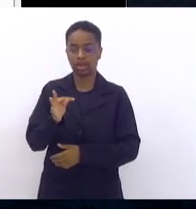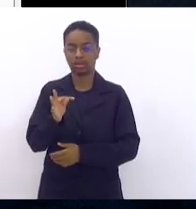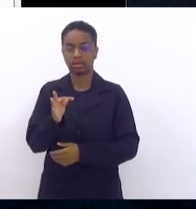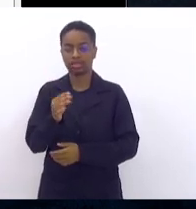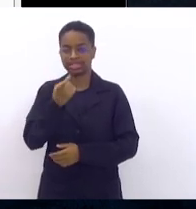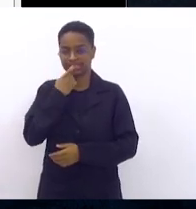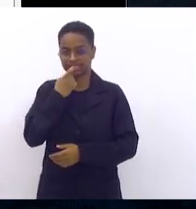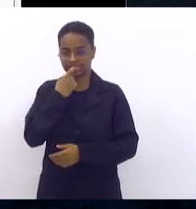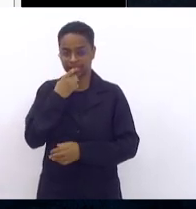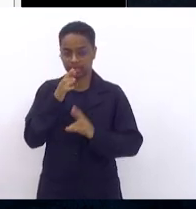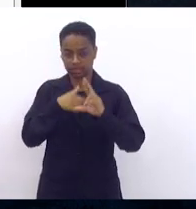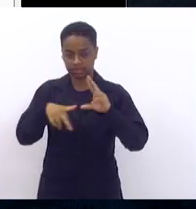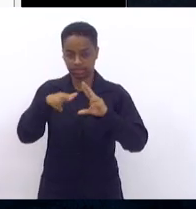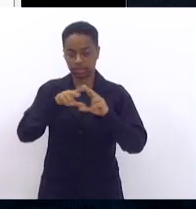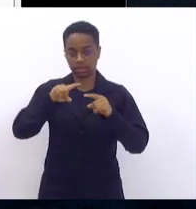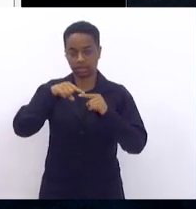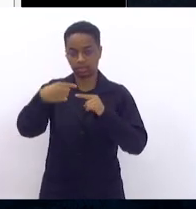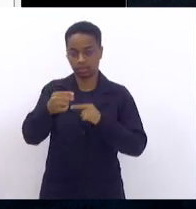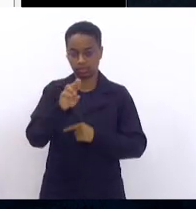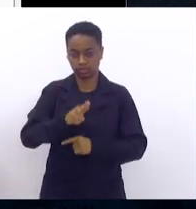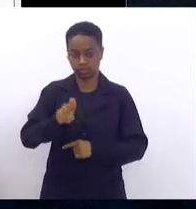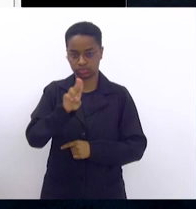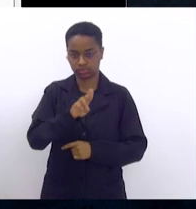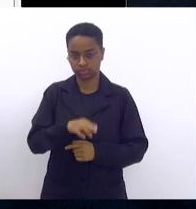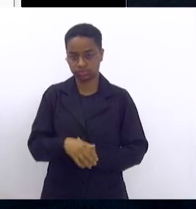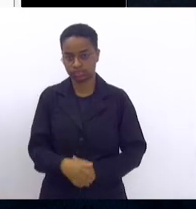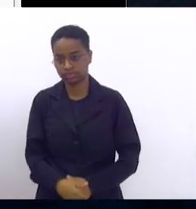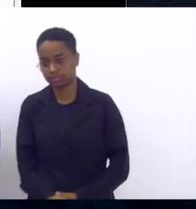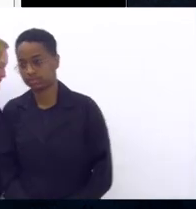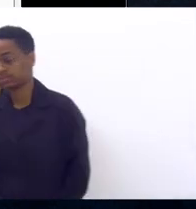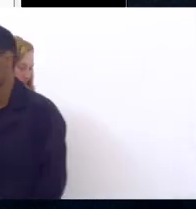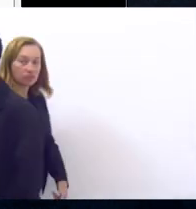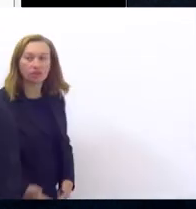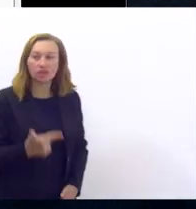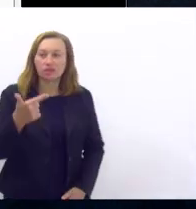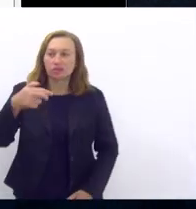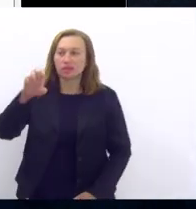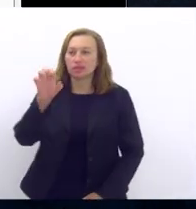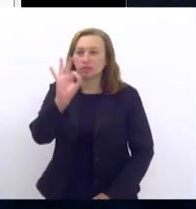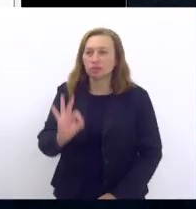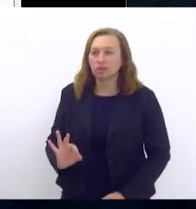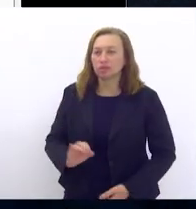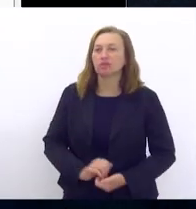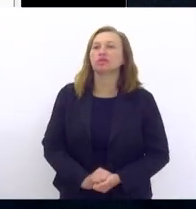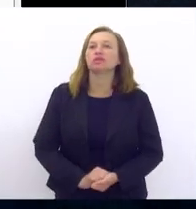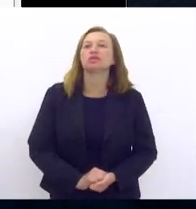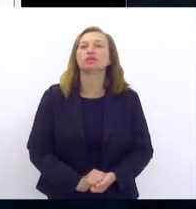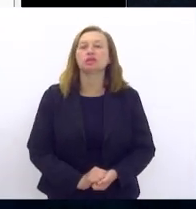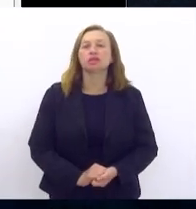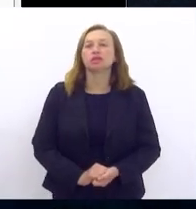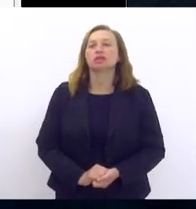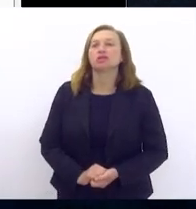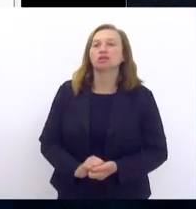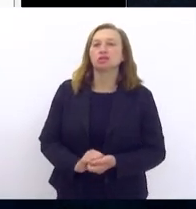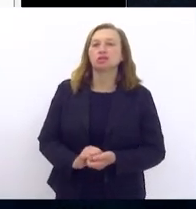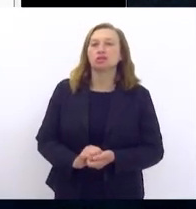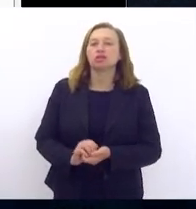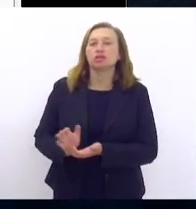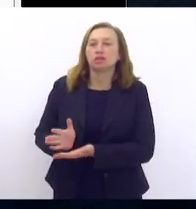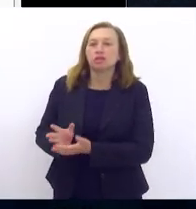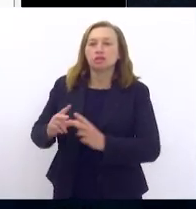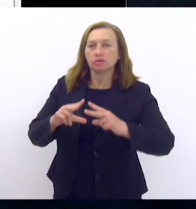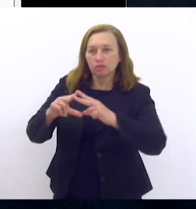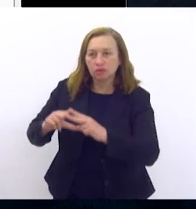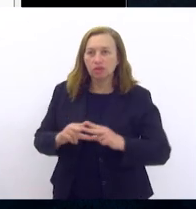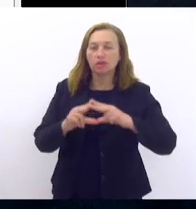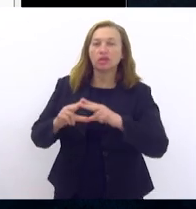pós consumo a gente tá falando só de pós consumo que representa em torno de 25% do índice de reciclagem Então a gente tem oportunidade